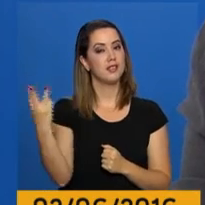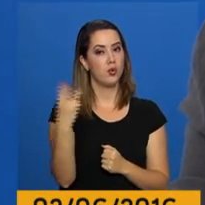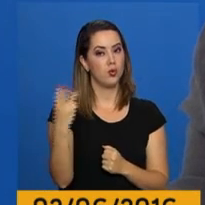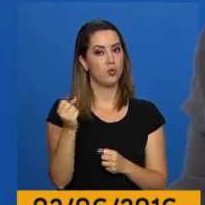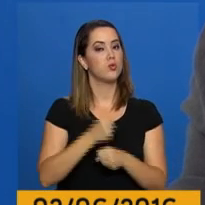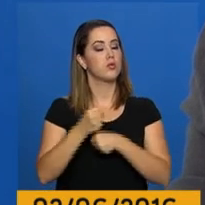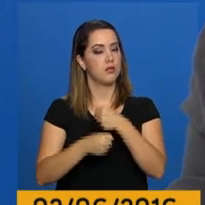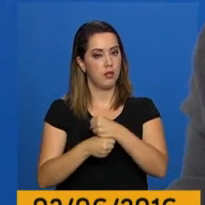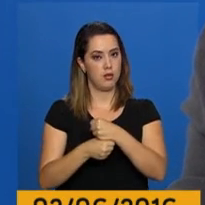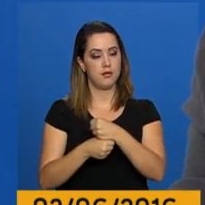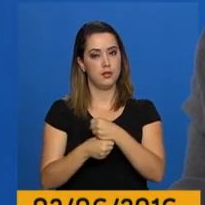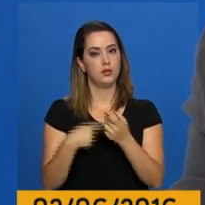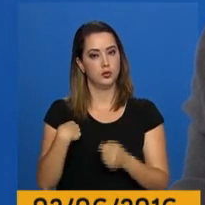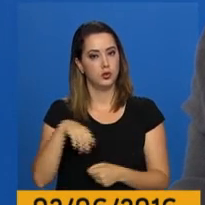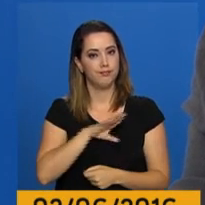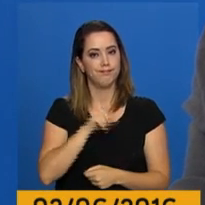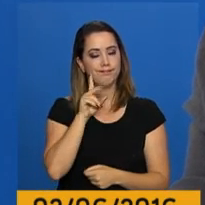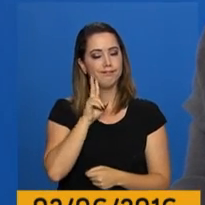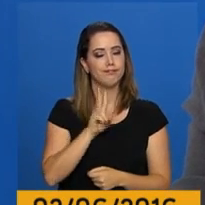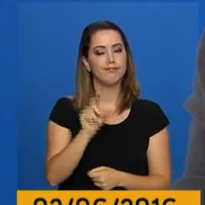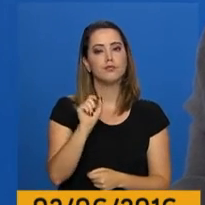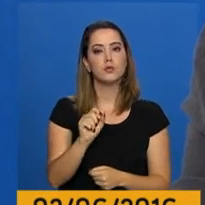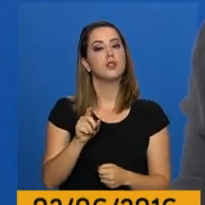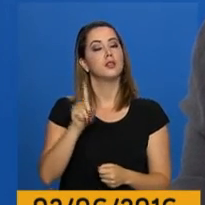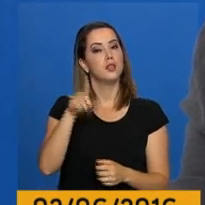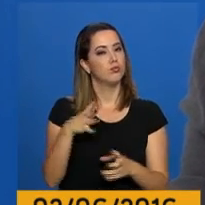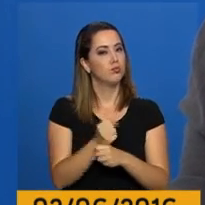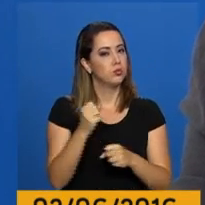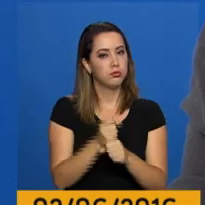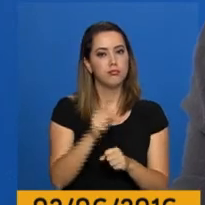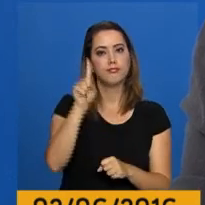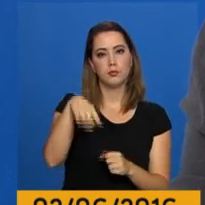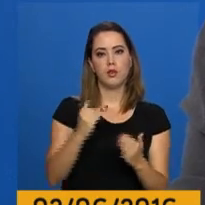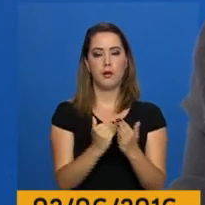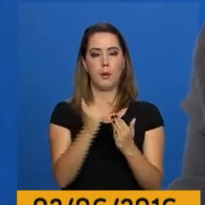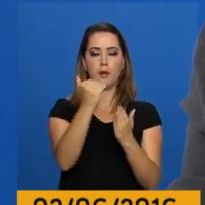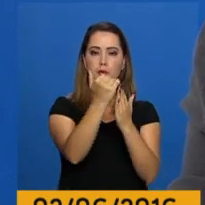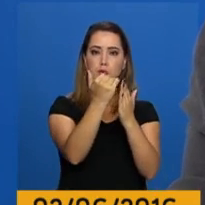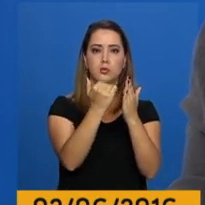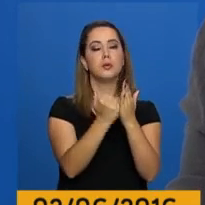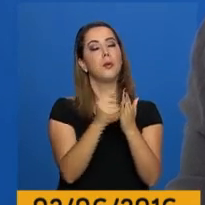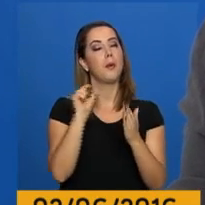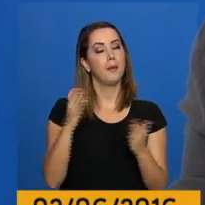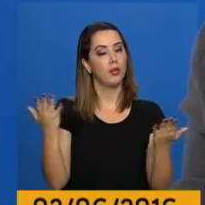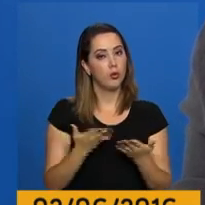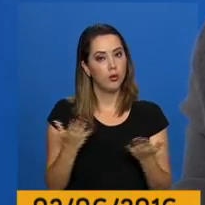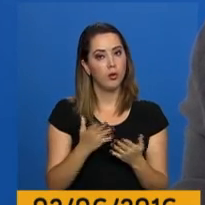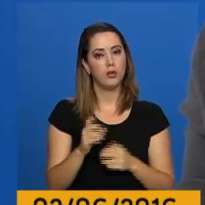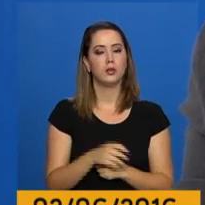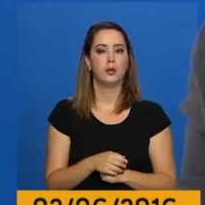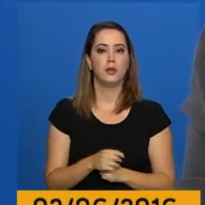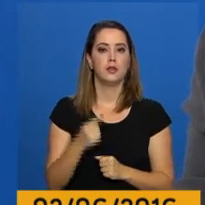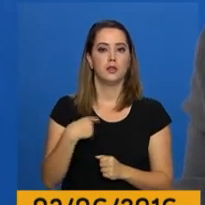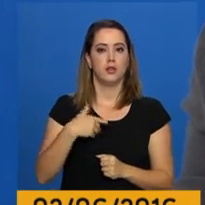que esse impacto será menor, né? De novo, esclarecendo que 2018 não incorpora reajuste de uma